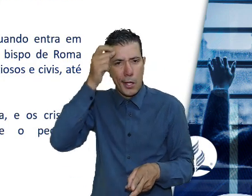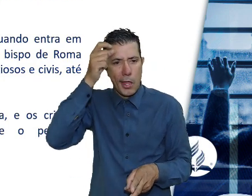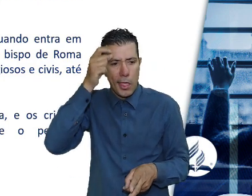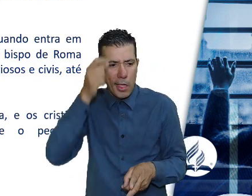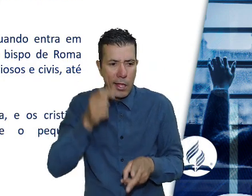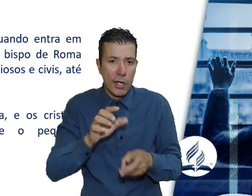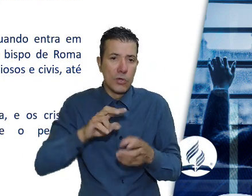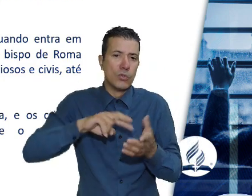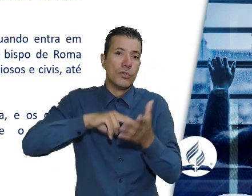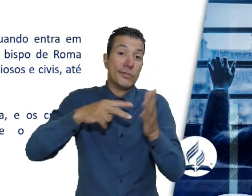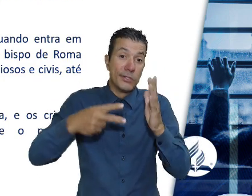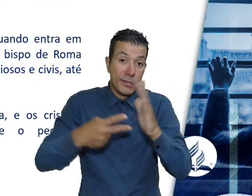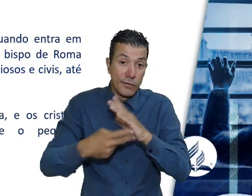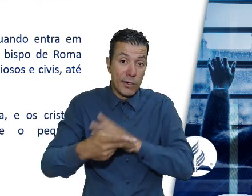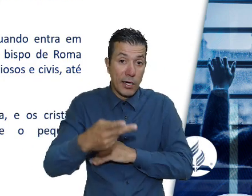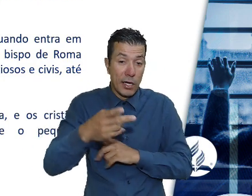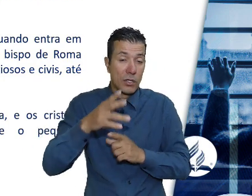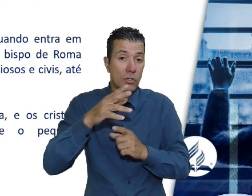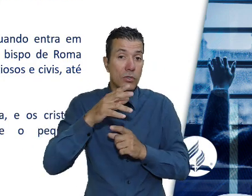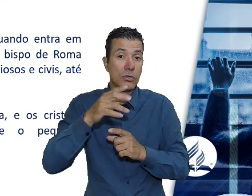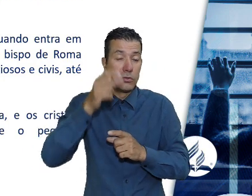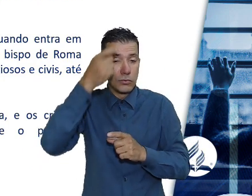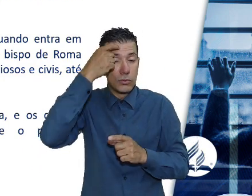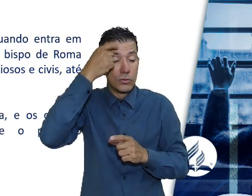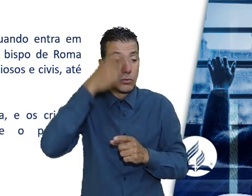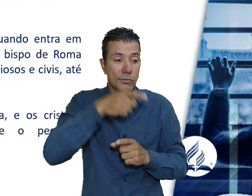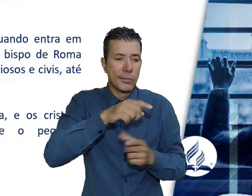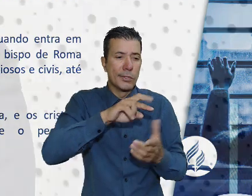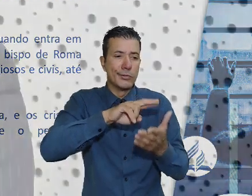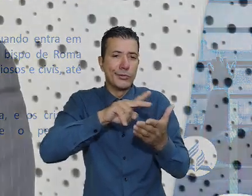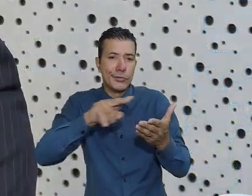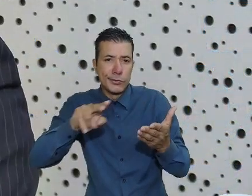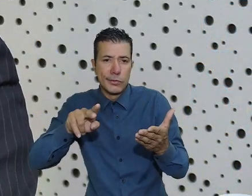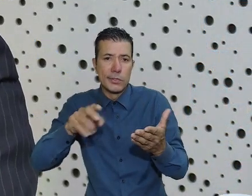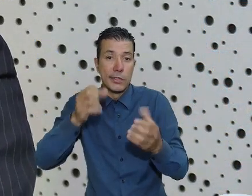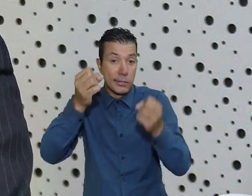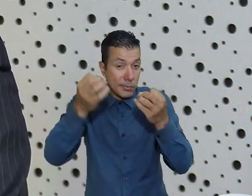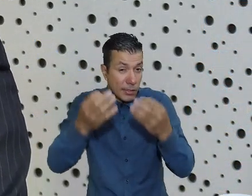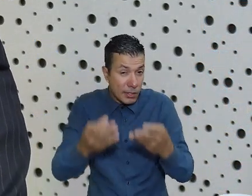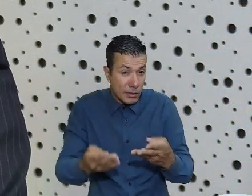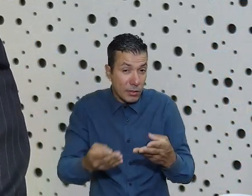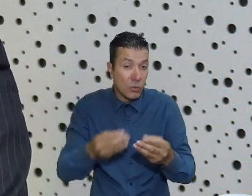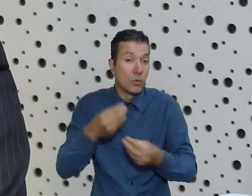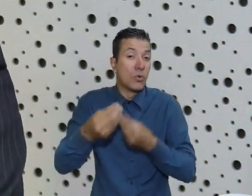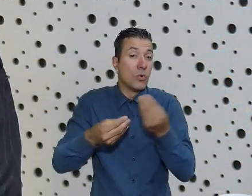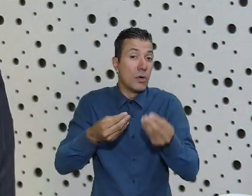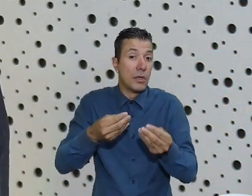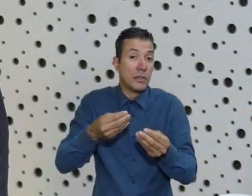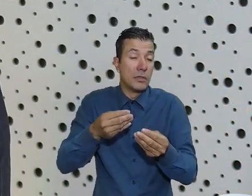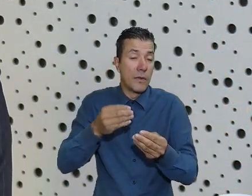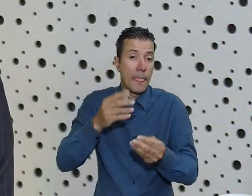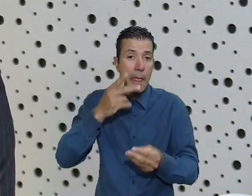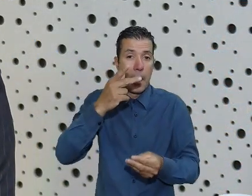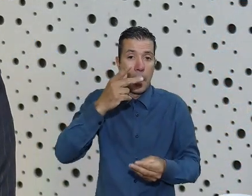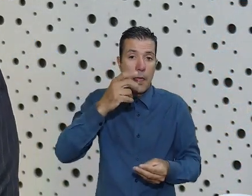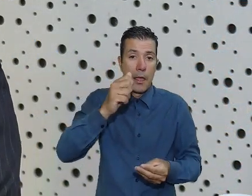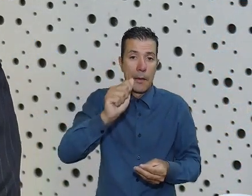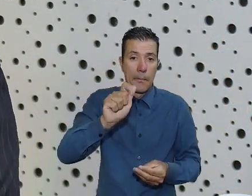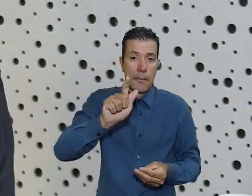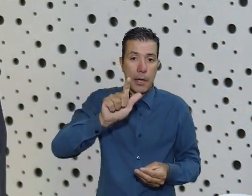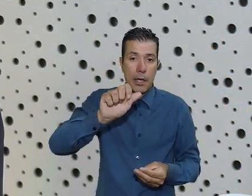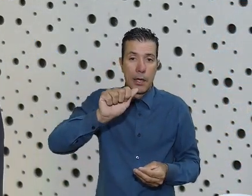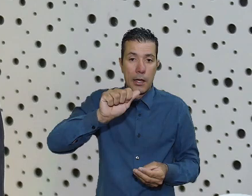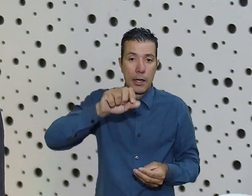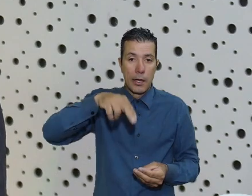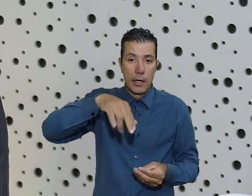Logicamente que é uma continuidade do raciocínio, que o pastor Yuri acabou de falar, que quando entrou o paganismo dentro da igreja e